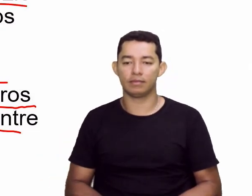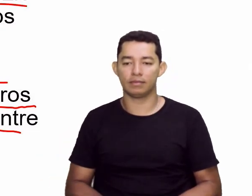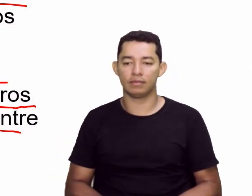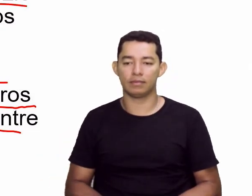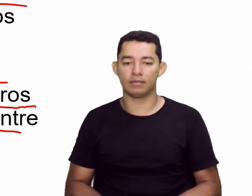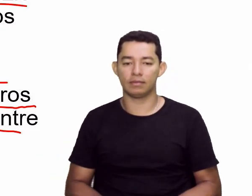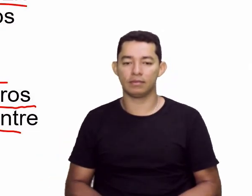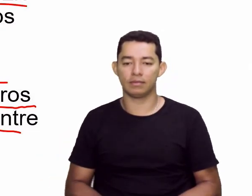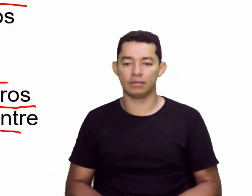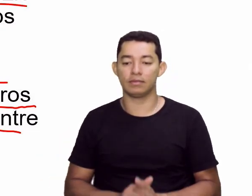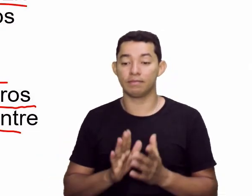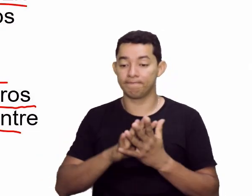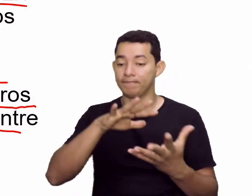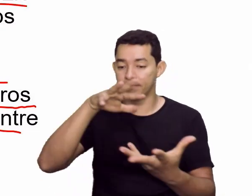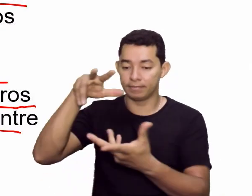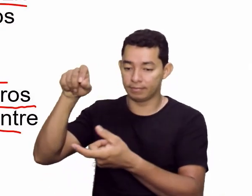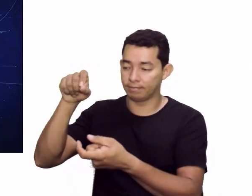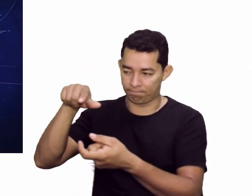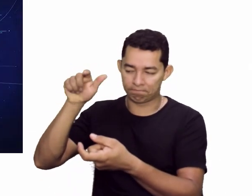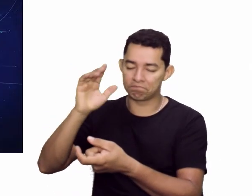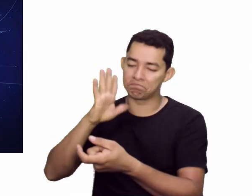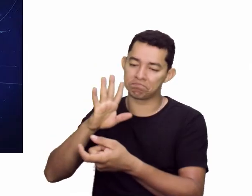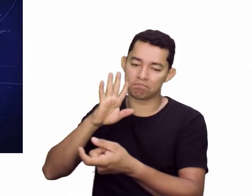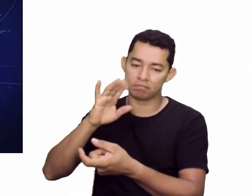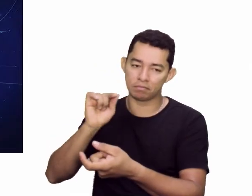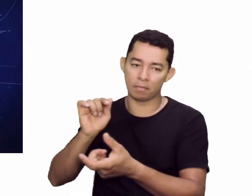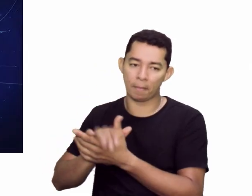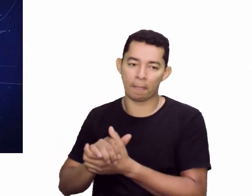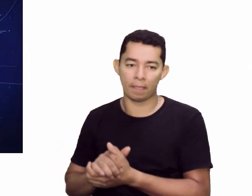Olha aí, gente, é um mundo, né?